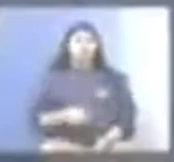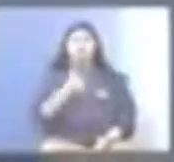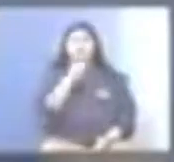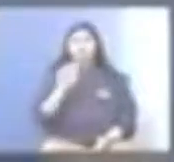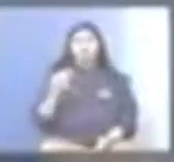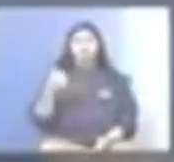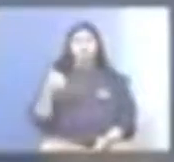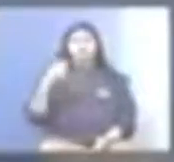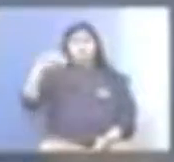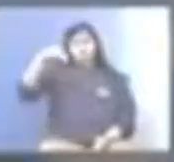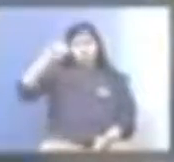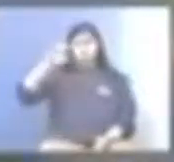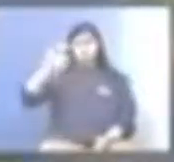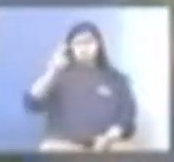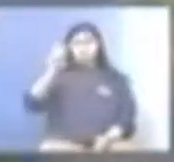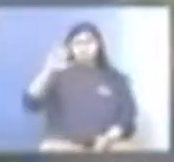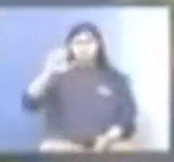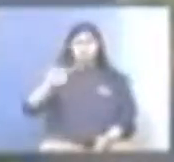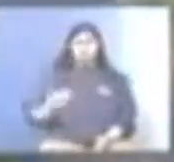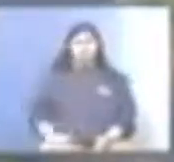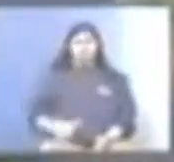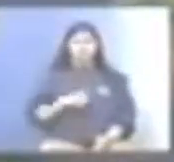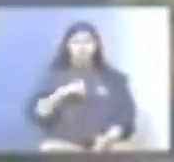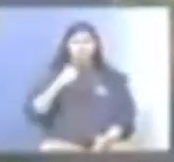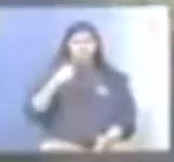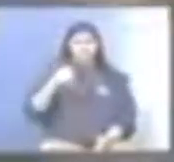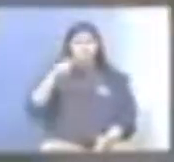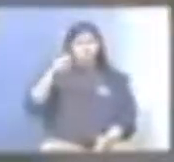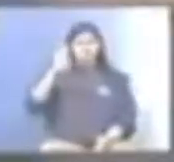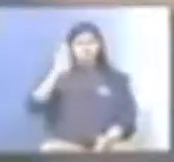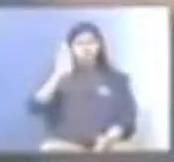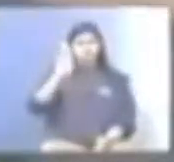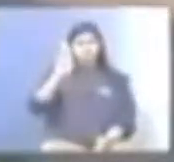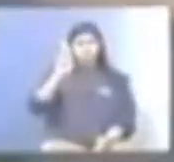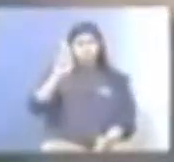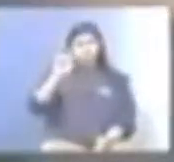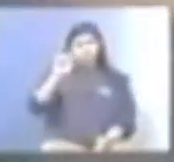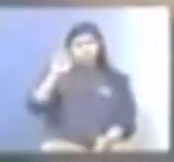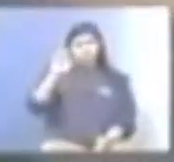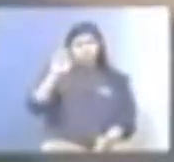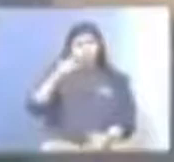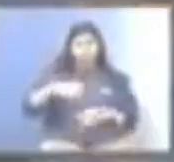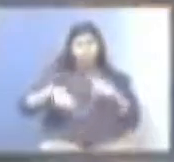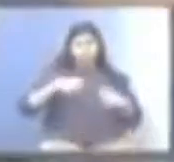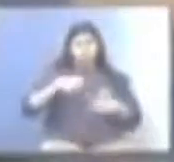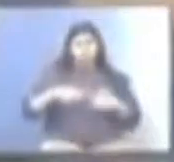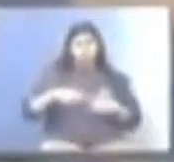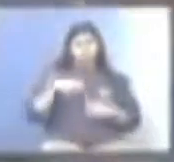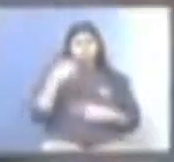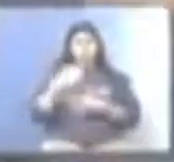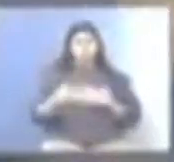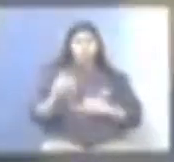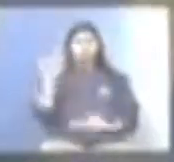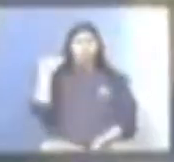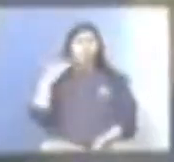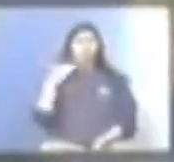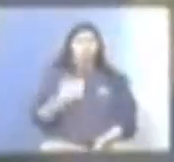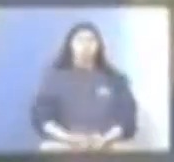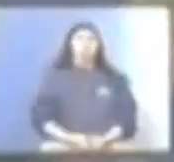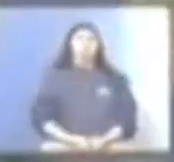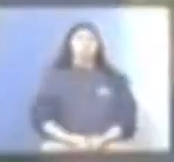uma mochila, daquelas mochilas que tem um buraco no meio, que tem uma parte na frente e outra atrás, né? Você põe assim, igual a cangalhazinha,